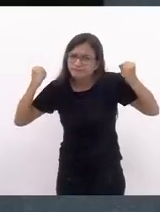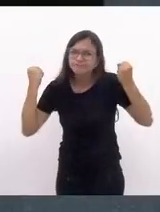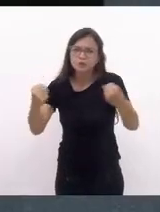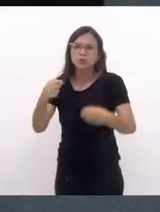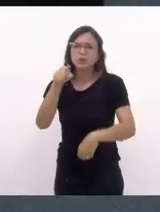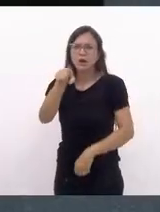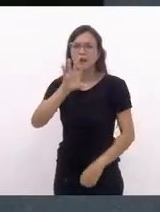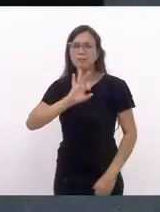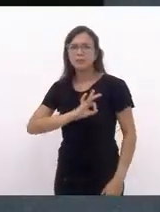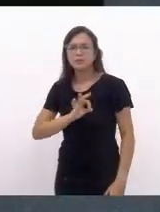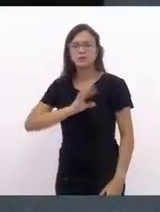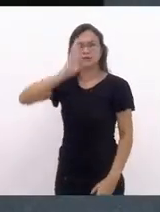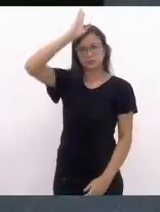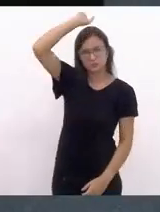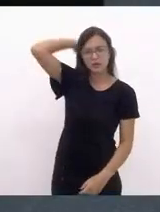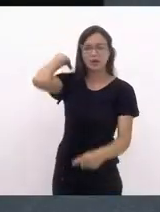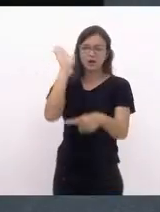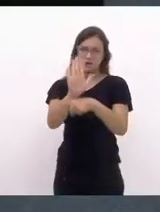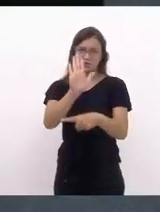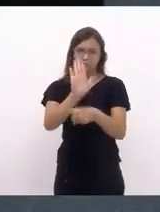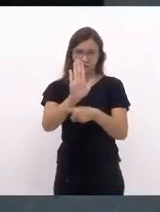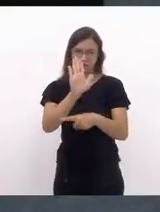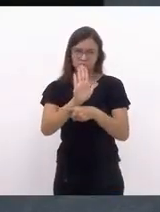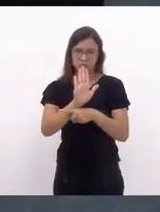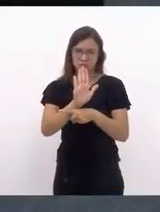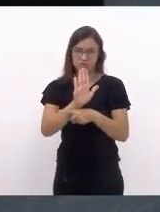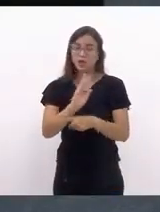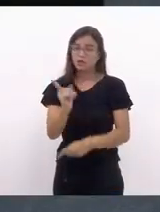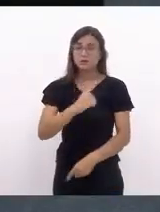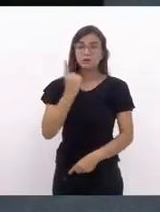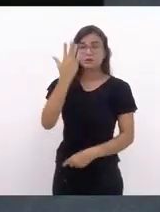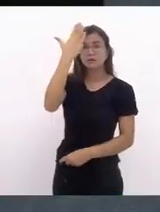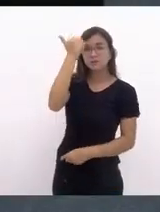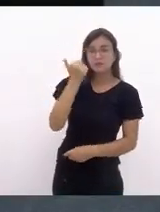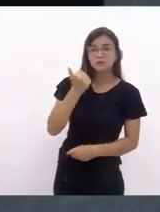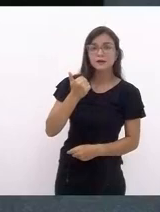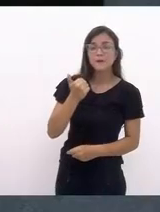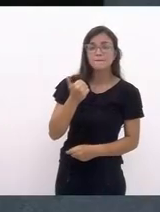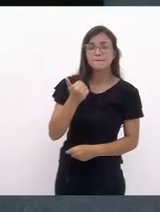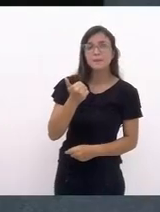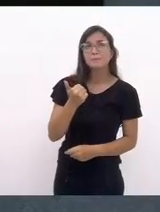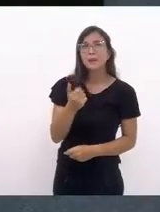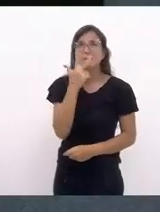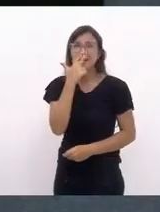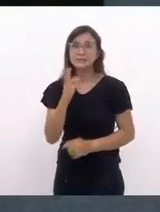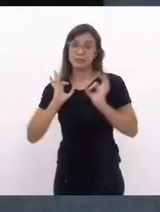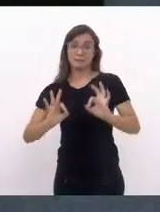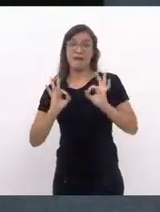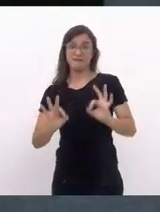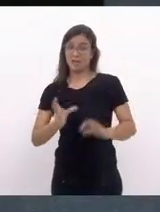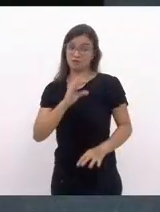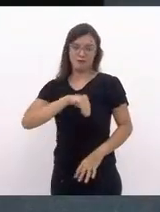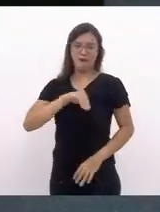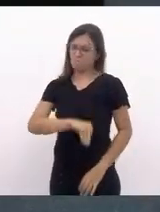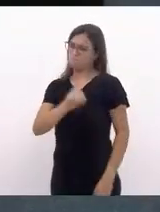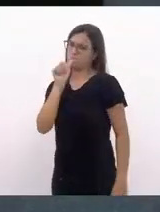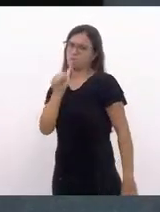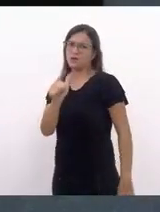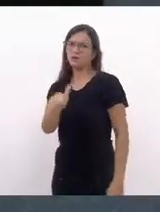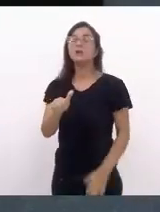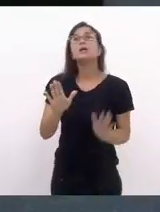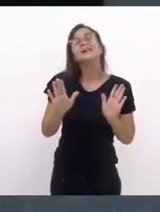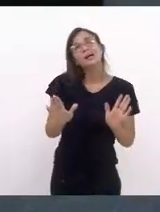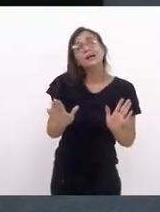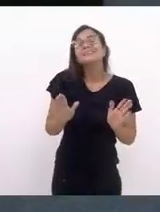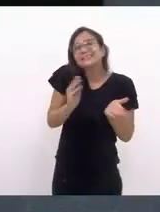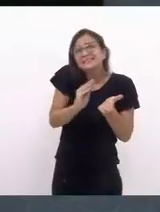militar e o Bombeiro Militar a gente sabe que ainda não é o ideal mas nós caminhamos